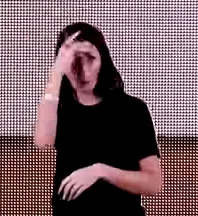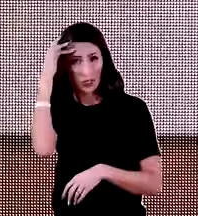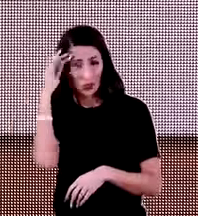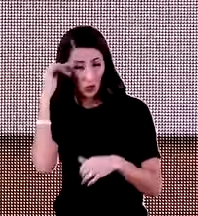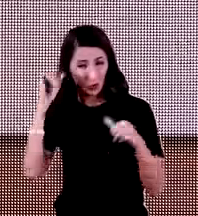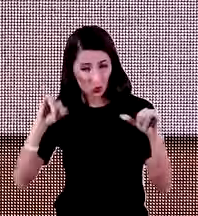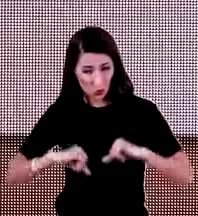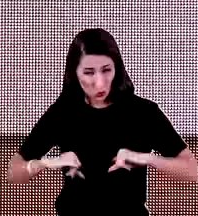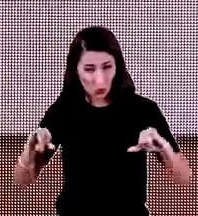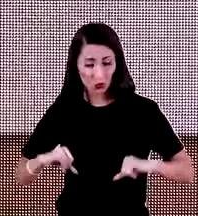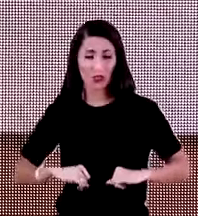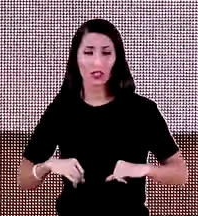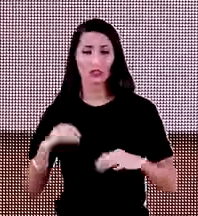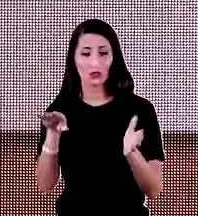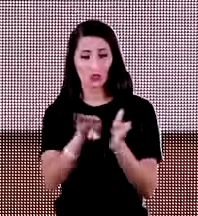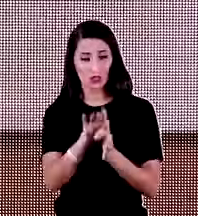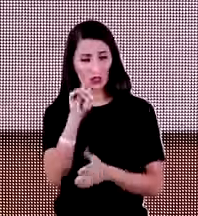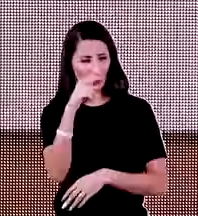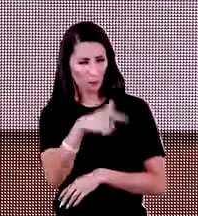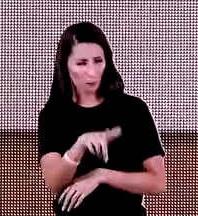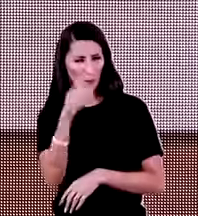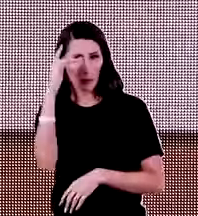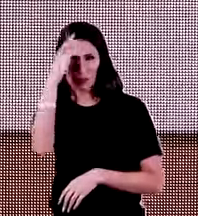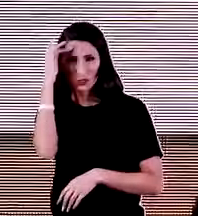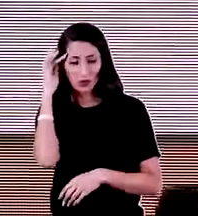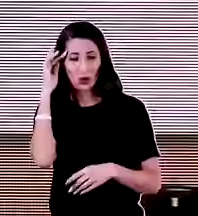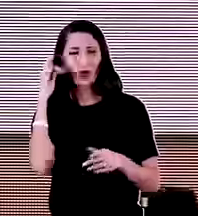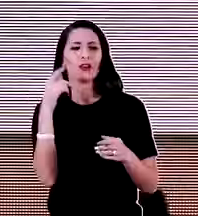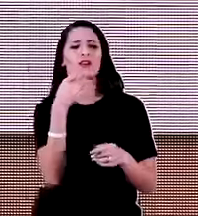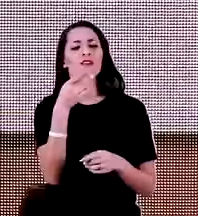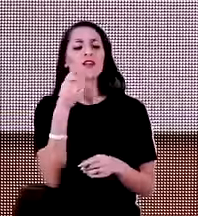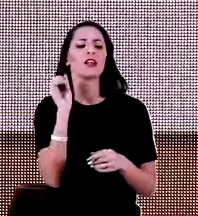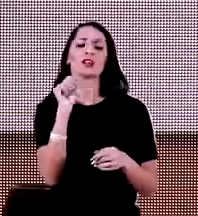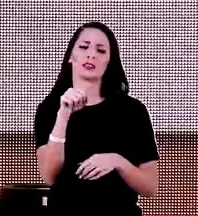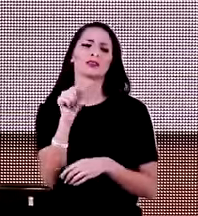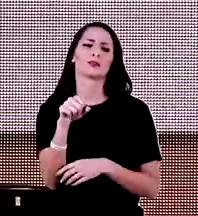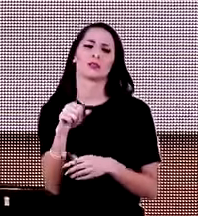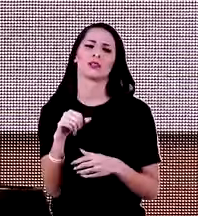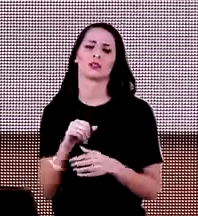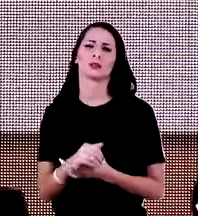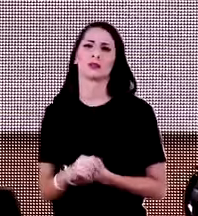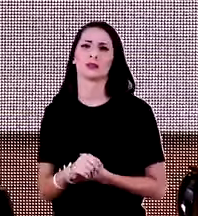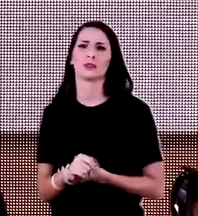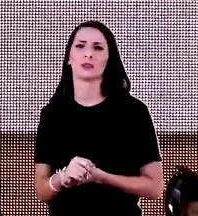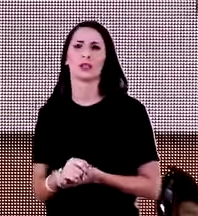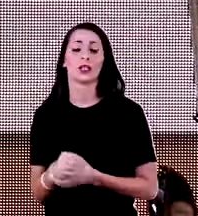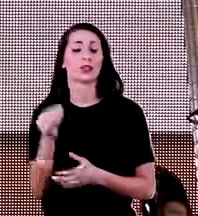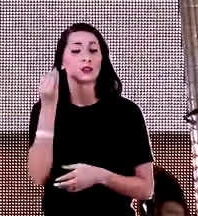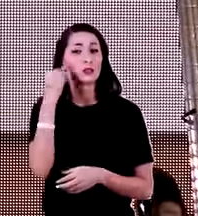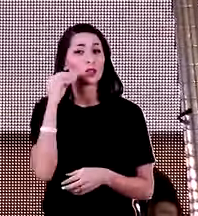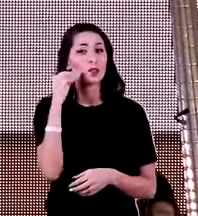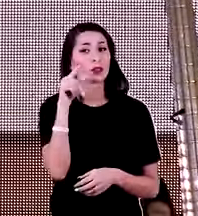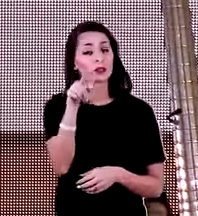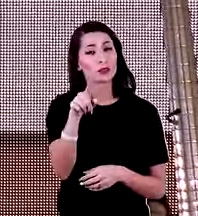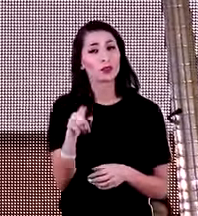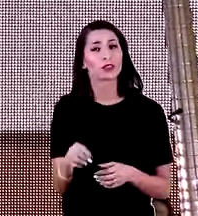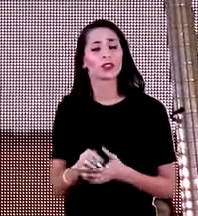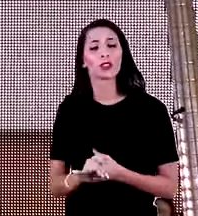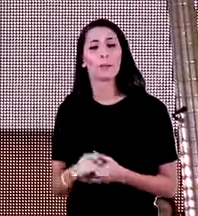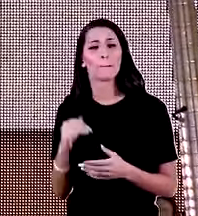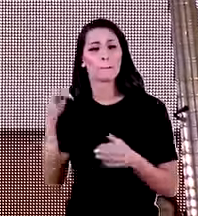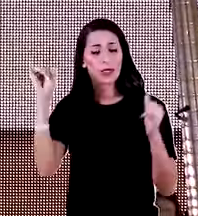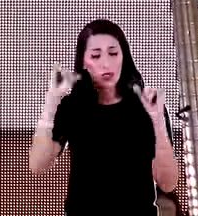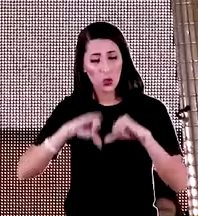outro e diz, é complicado, mas é assim mesmo. Quer ver? Experimenta tu passar a pior aflição da tua vida. Teu filho está